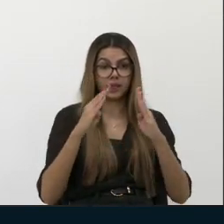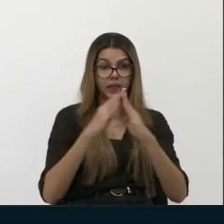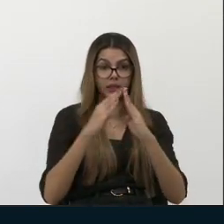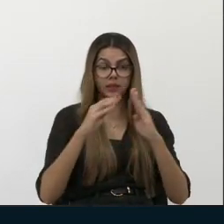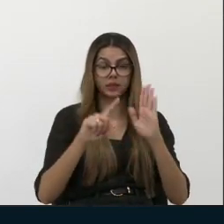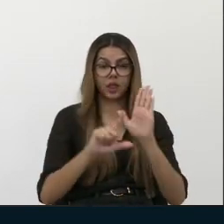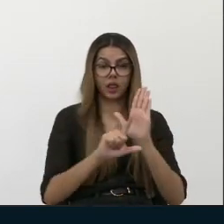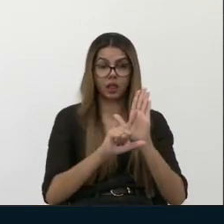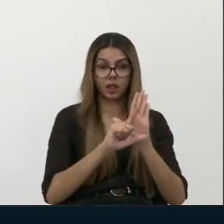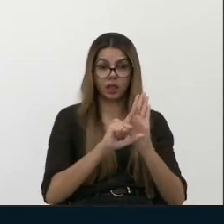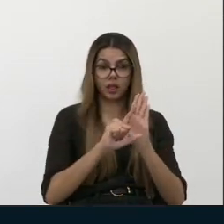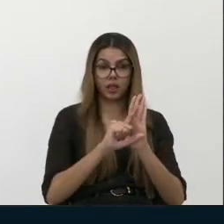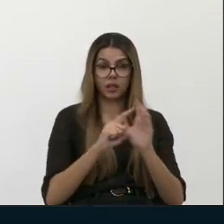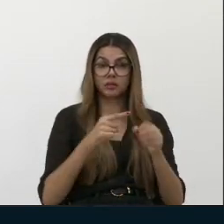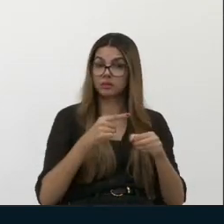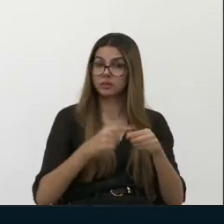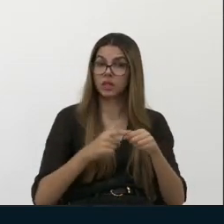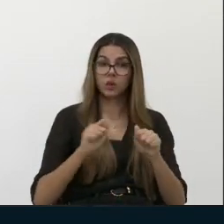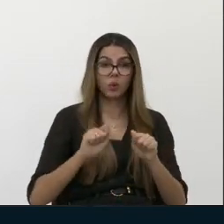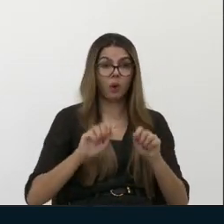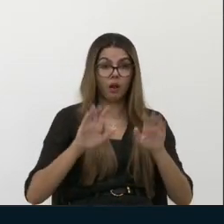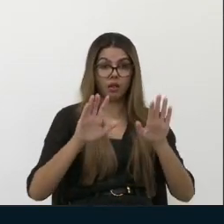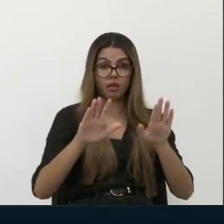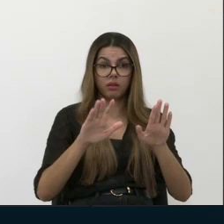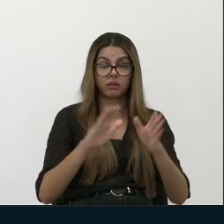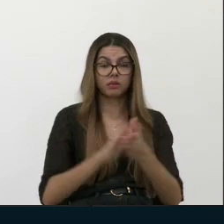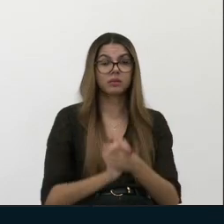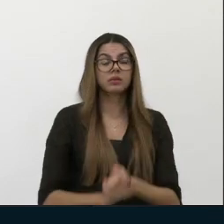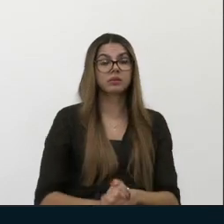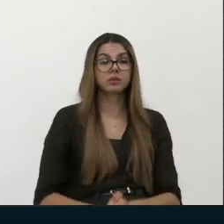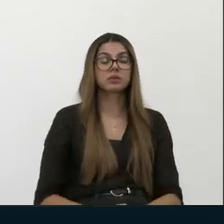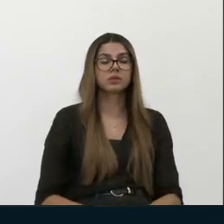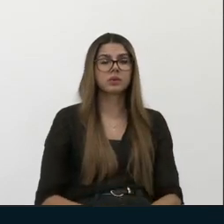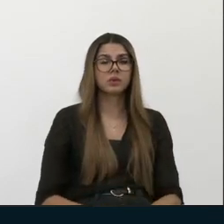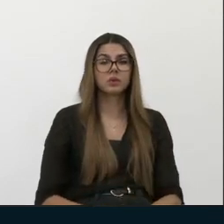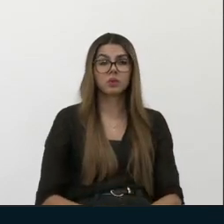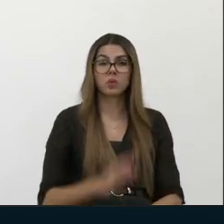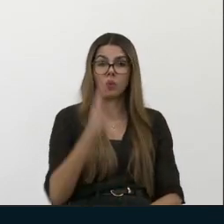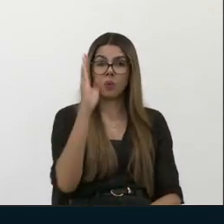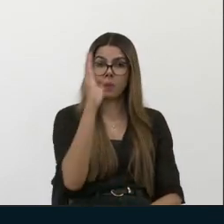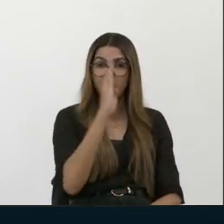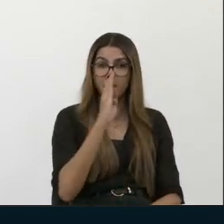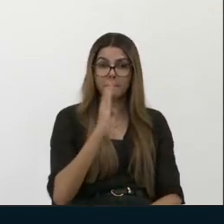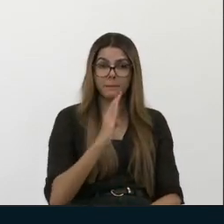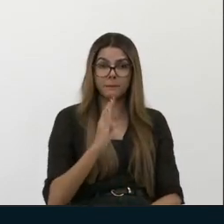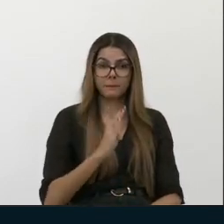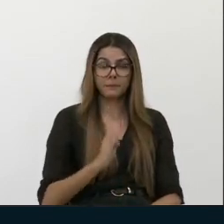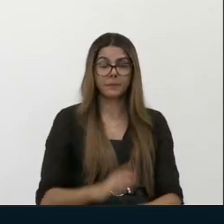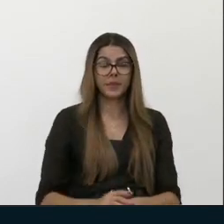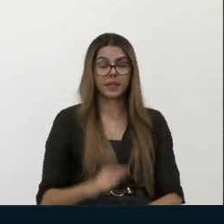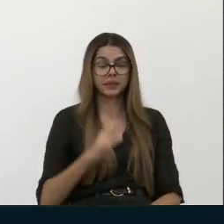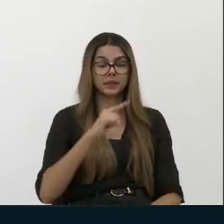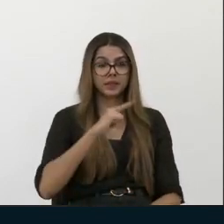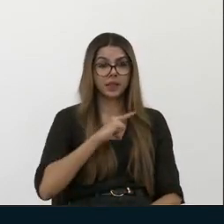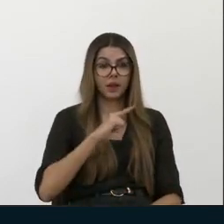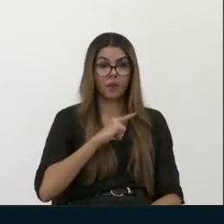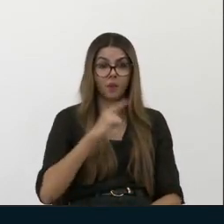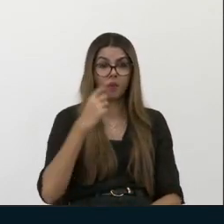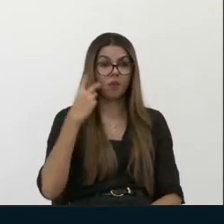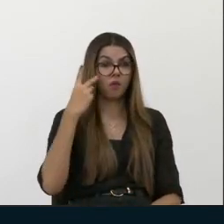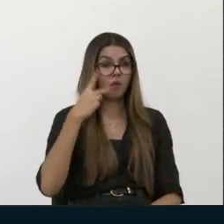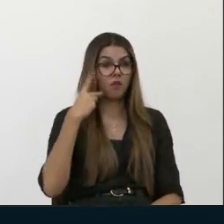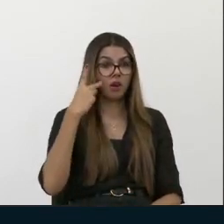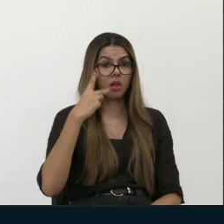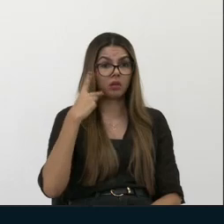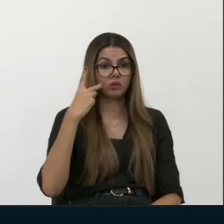essa casa tem não só com a cidade de Guarulhos, mas como que isso está se aplicando no Brasil. Porque aqui temos vereadores que